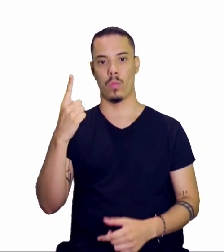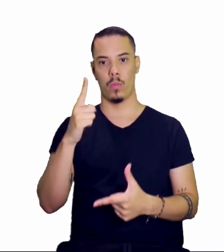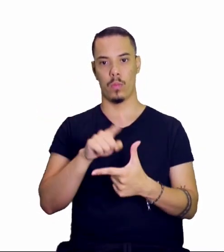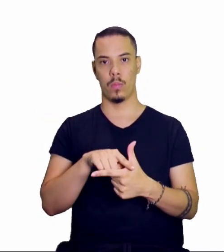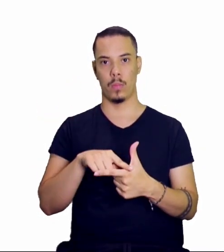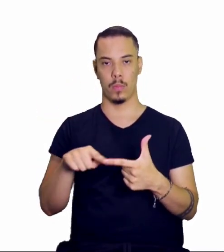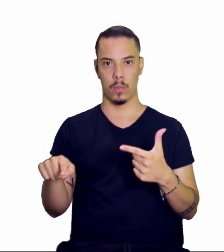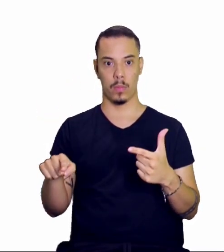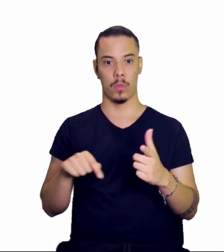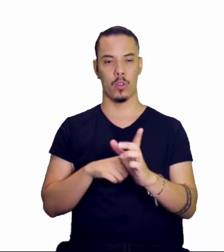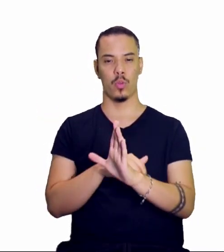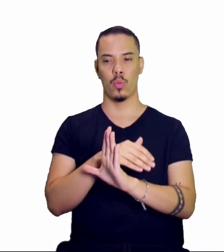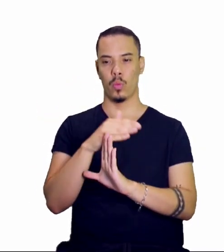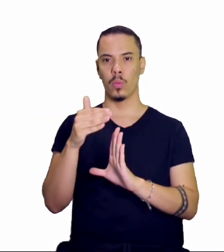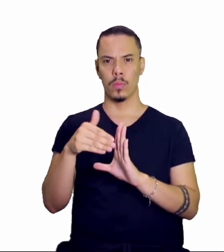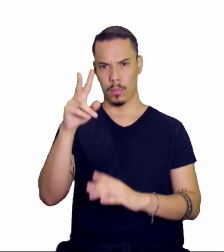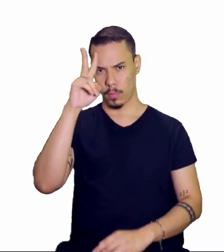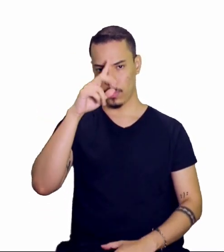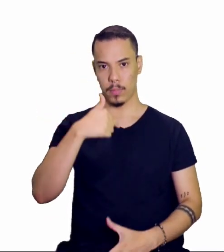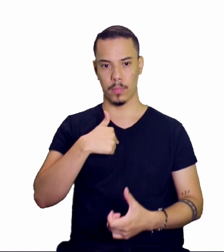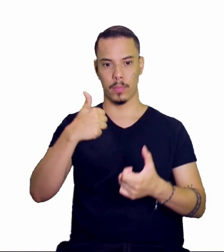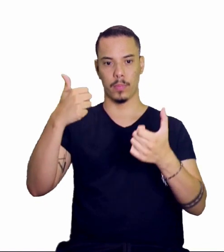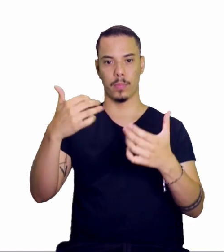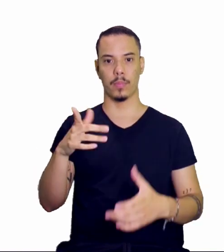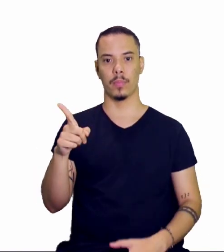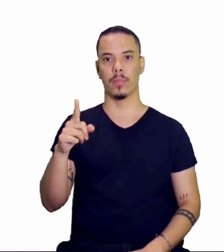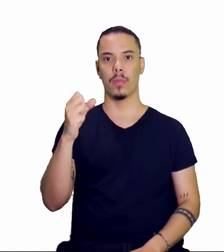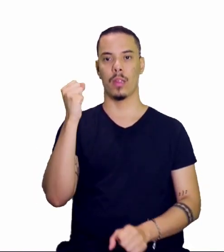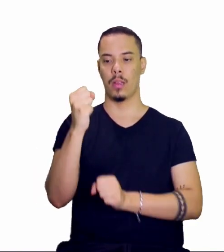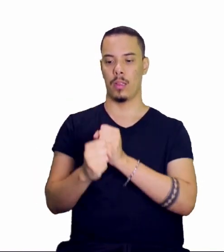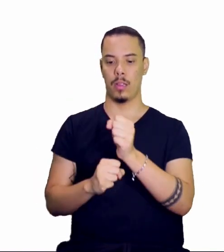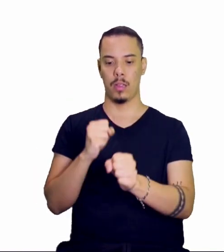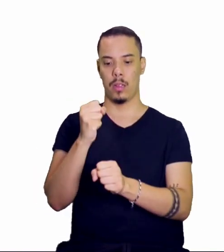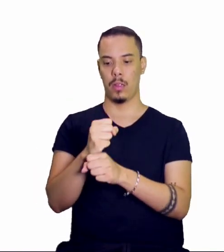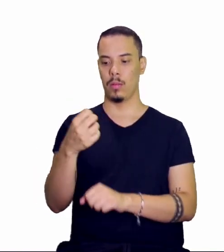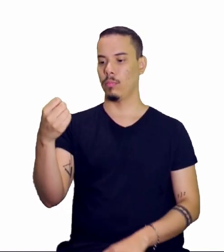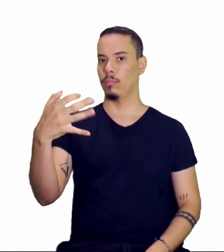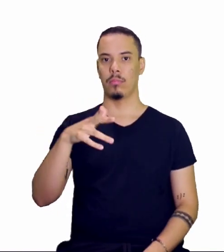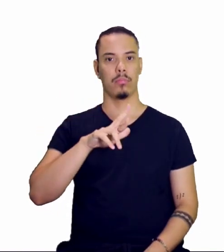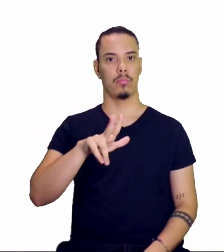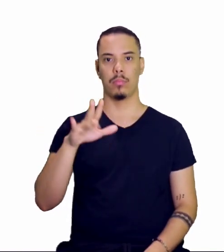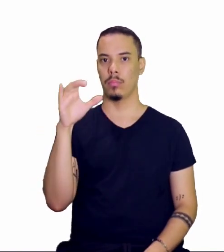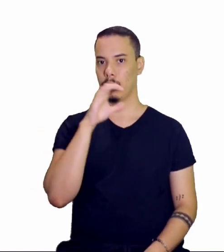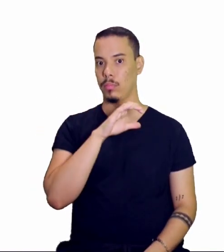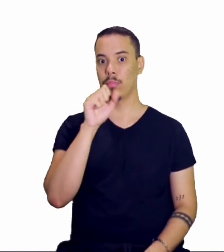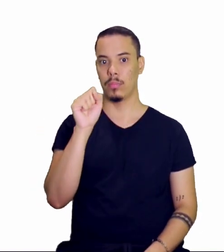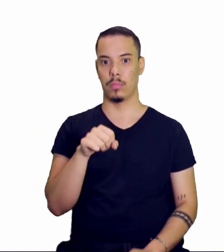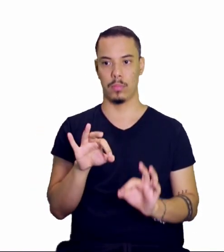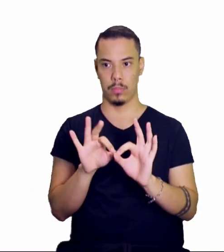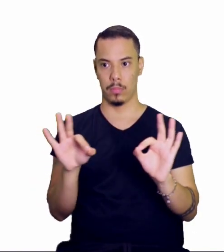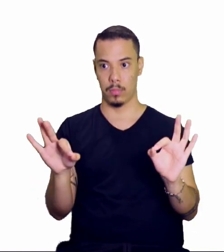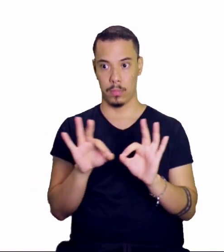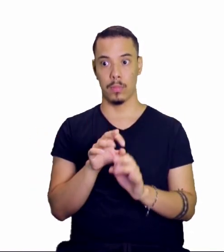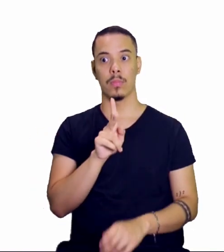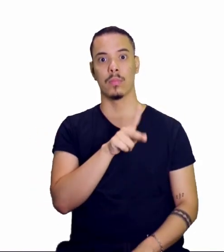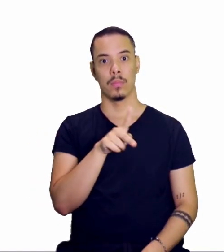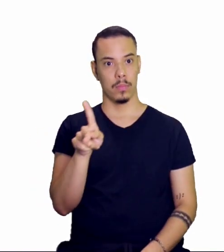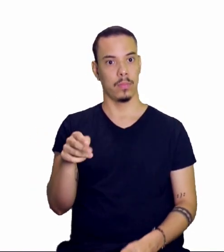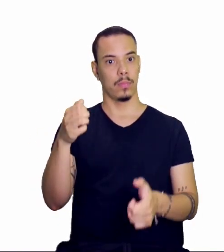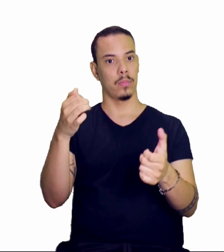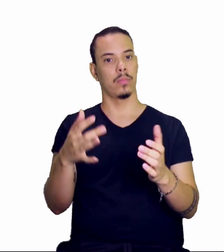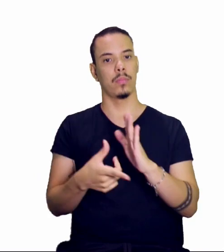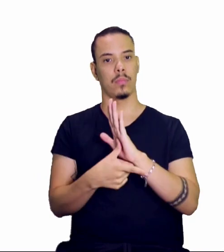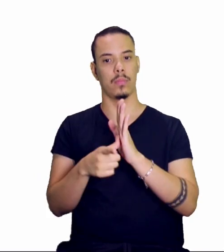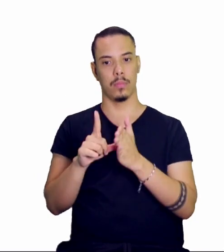para tudo isso daí. Lembra que nós falamos do ano-luz, que não é velocidade sem comprimento? Olha aí, professor Décio, que você falou, ele tá aí, ó.